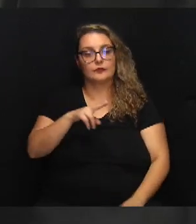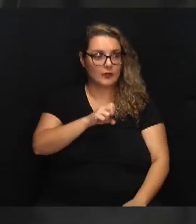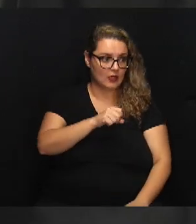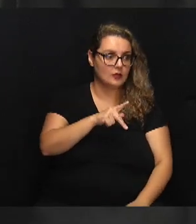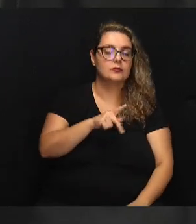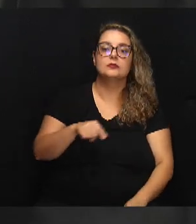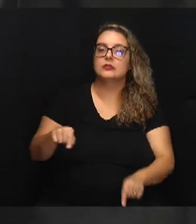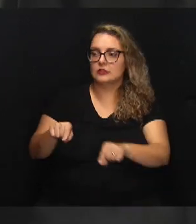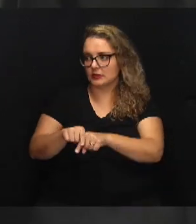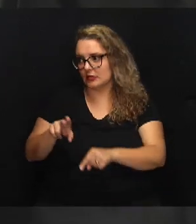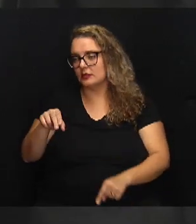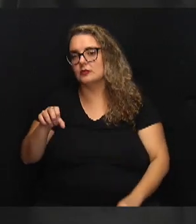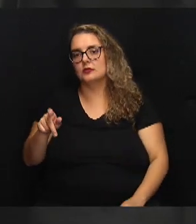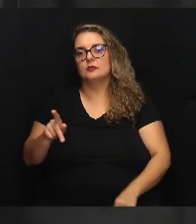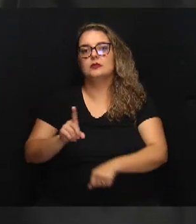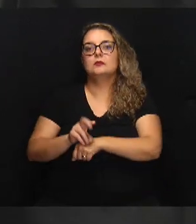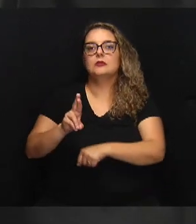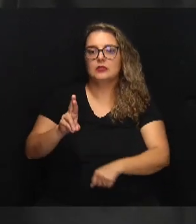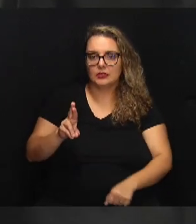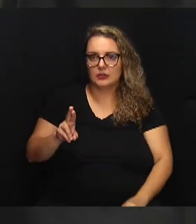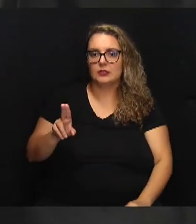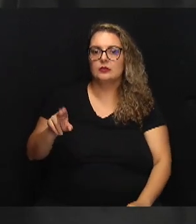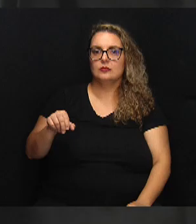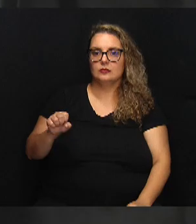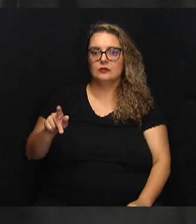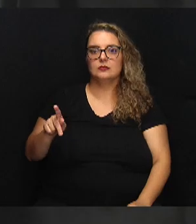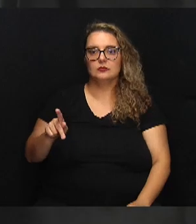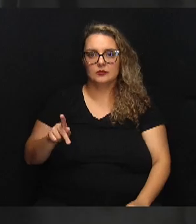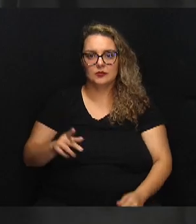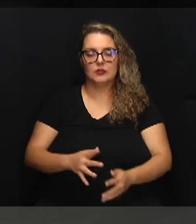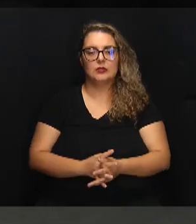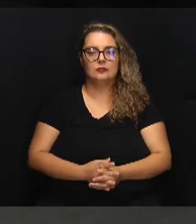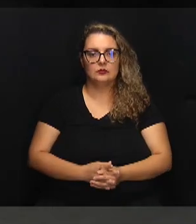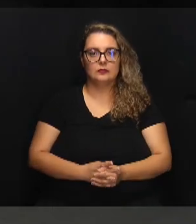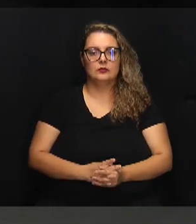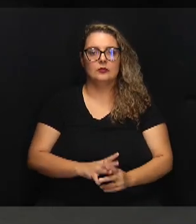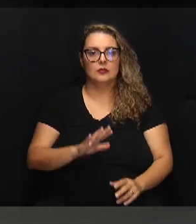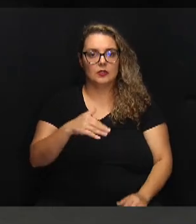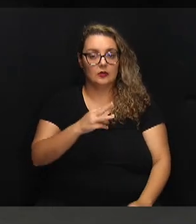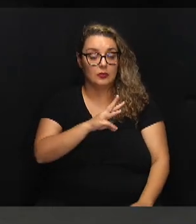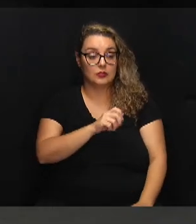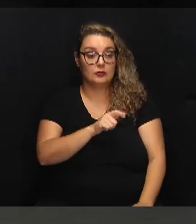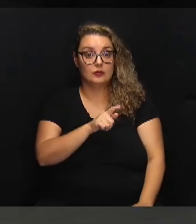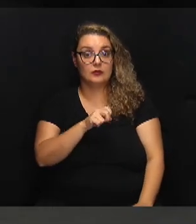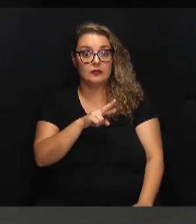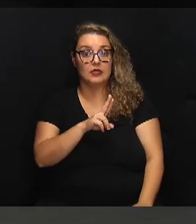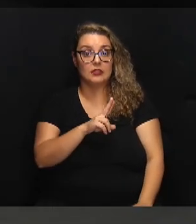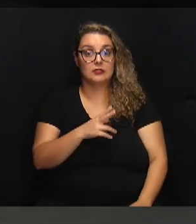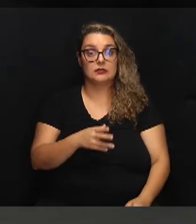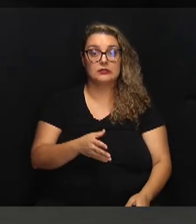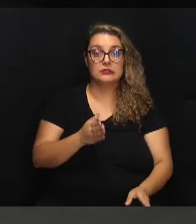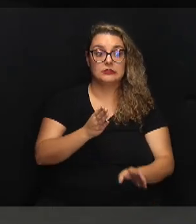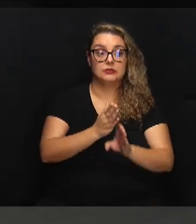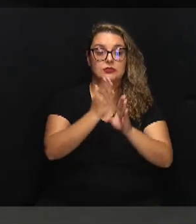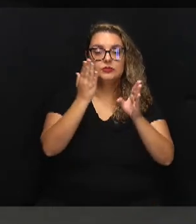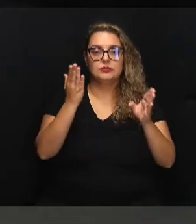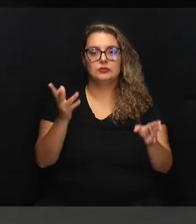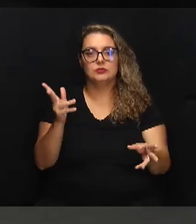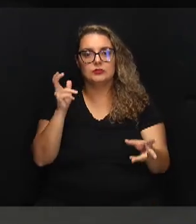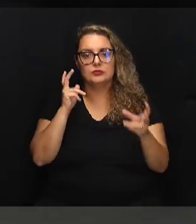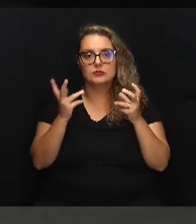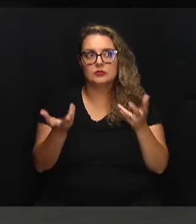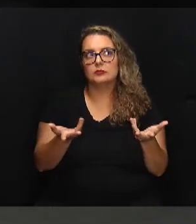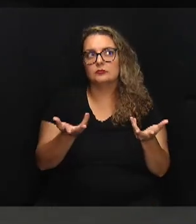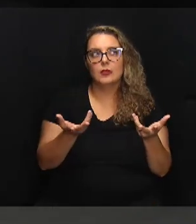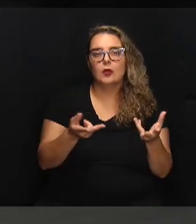USP também, e o doutorado também na USP. Na USP. Né? E quando, então, Wagner começa a se identificar, ou vir para